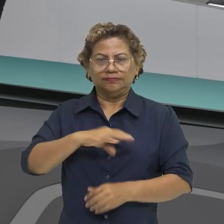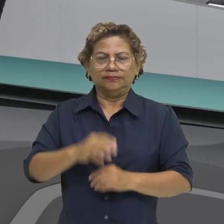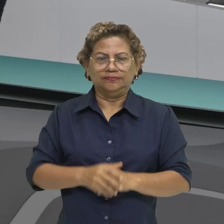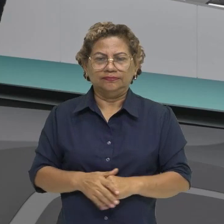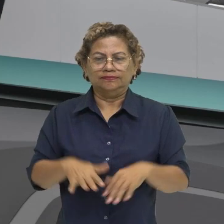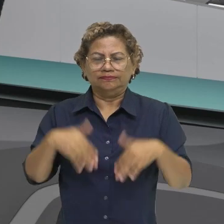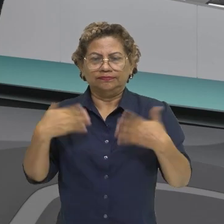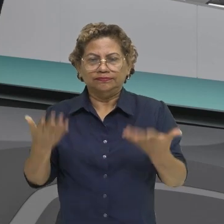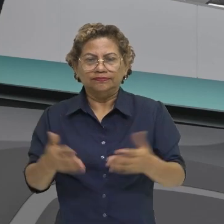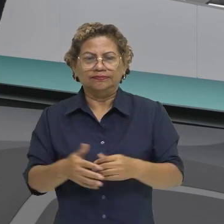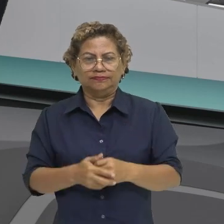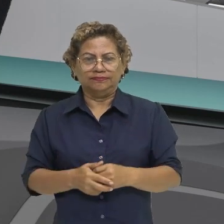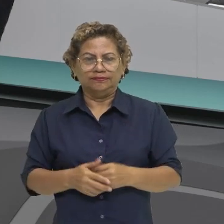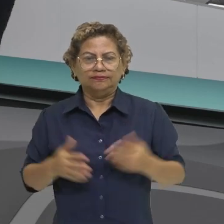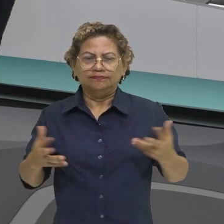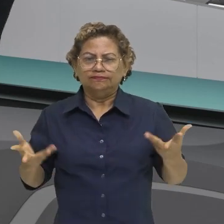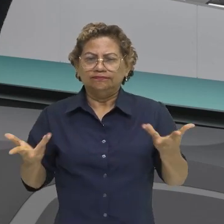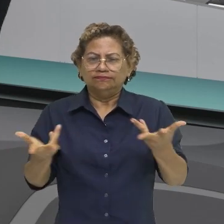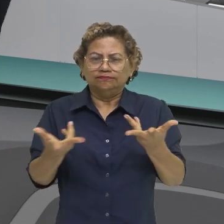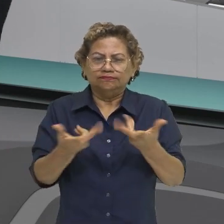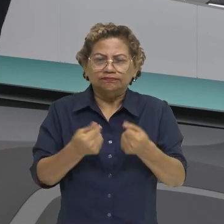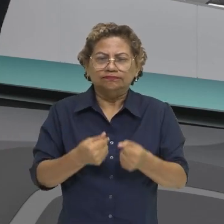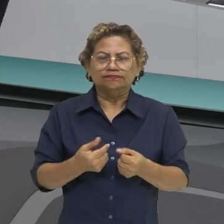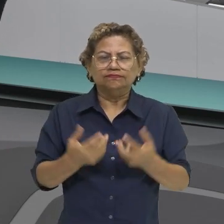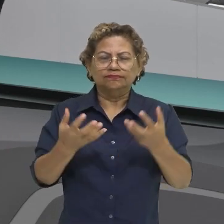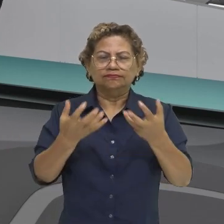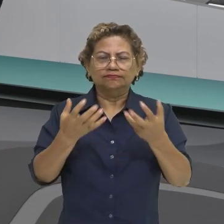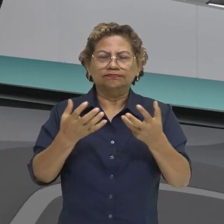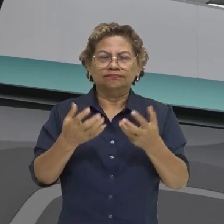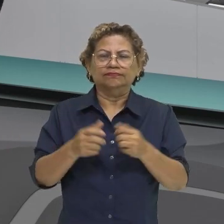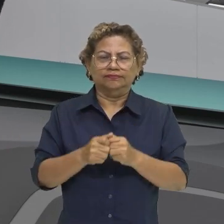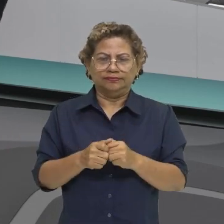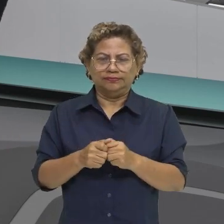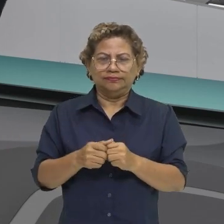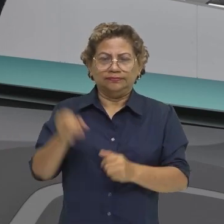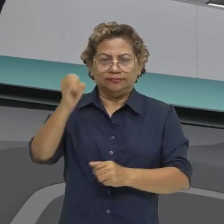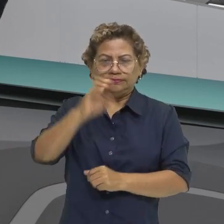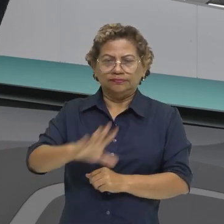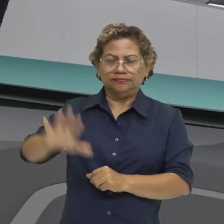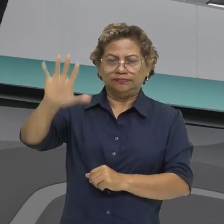barões assinalados, que da ocidental praia lusitana,